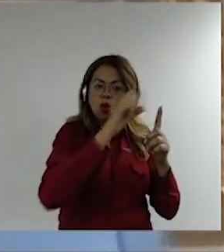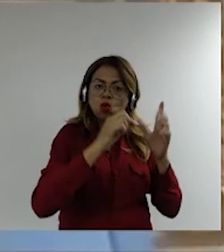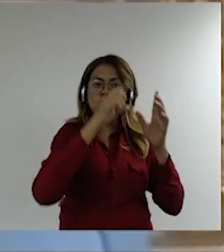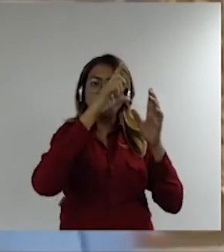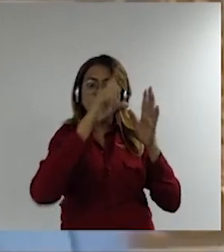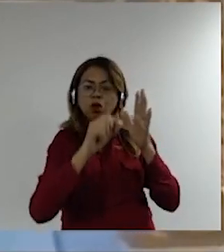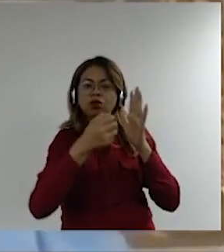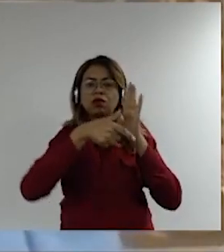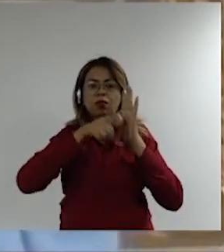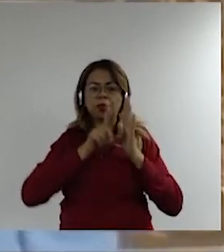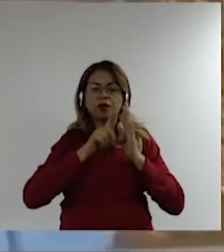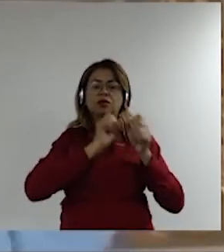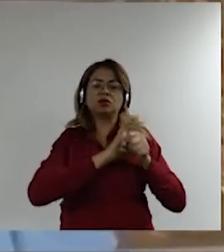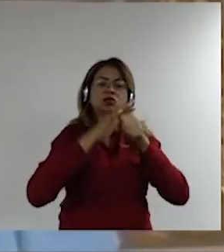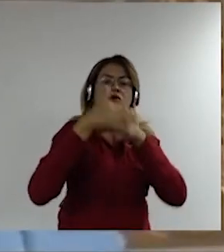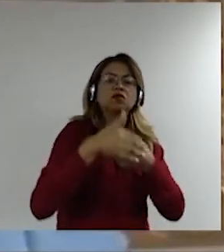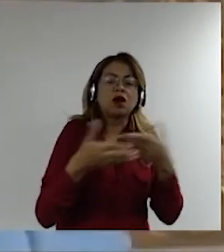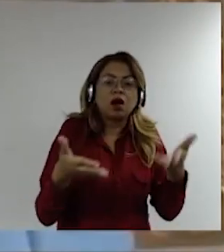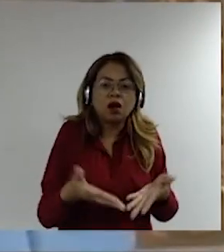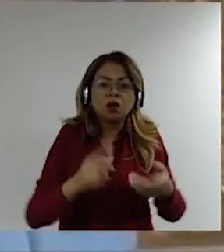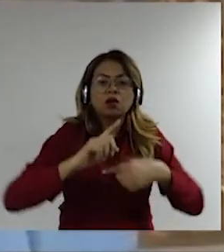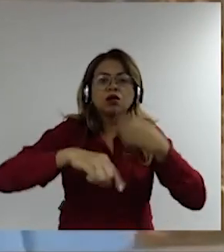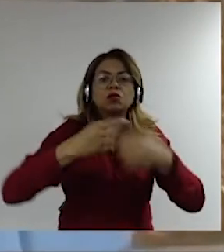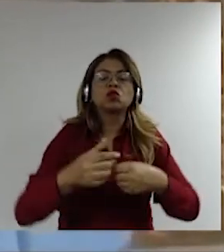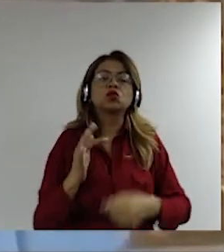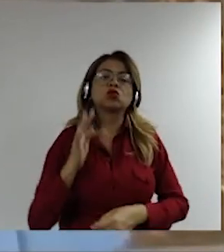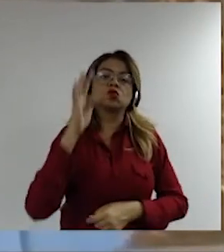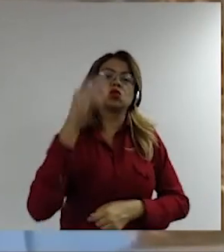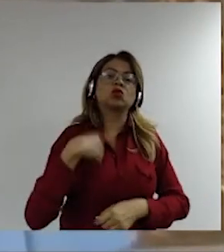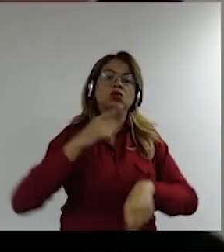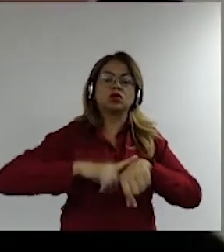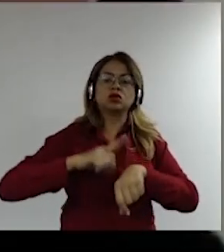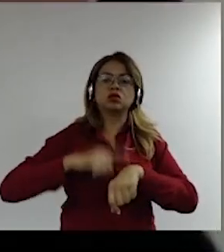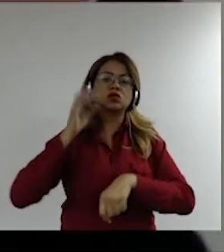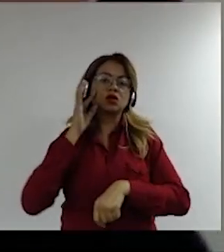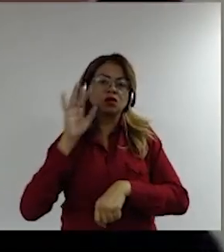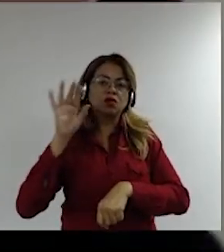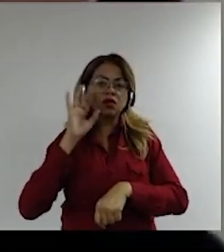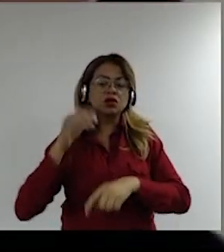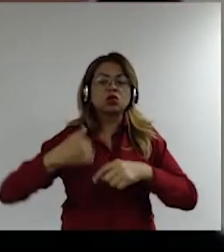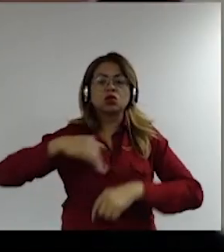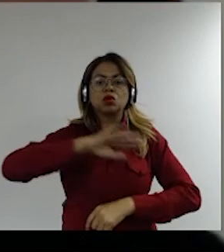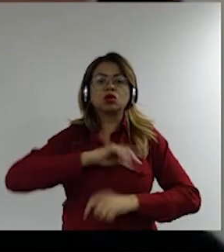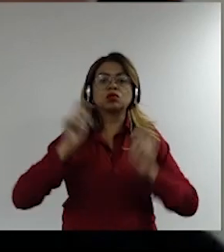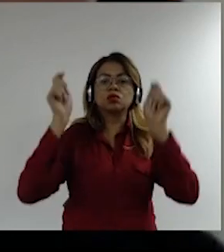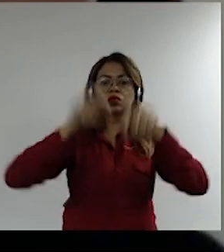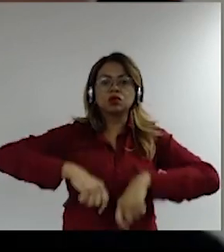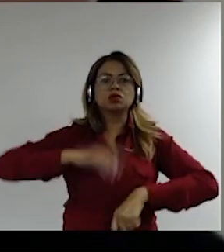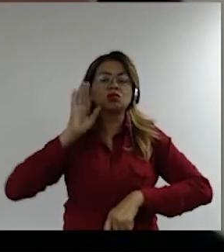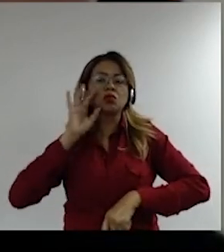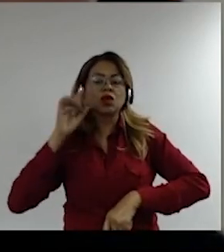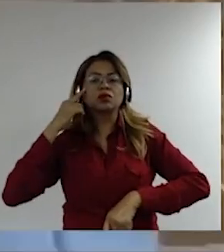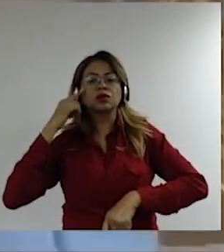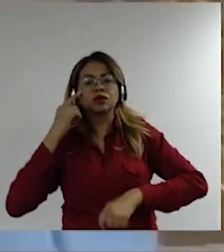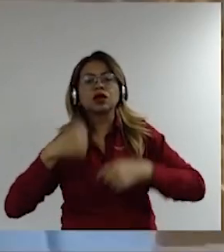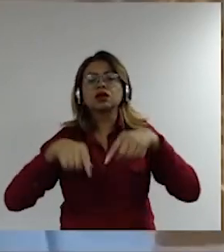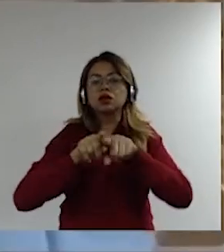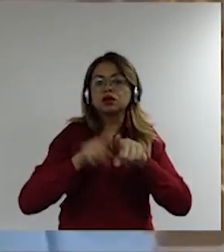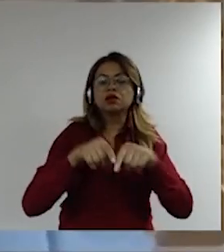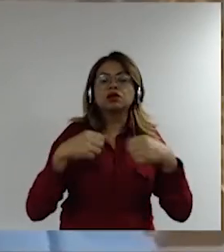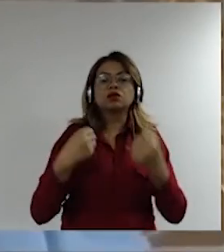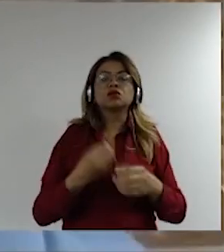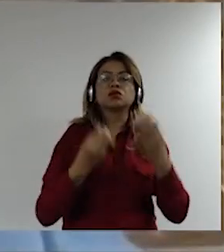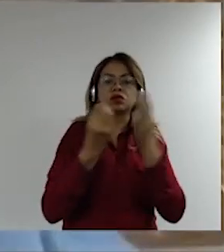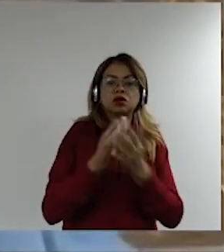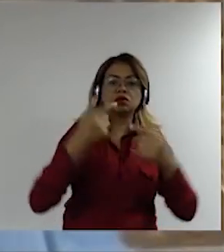do Covid, agora e no futuro, e de como esse momento de reflexão é importantíssimo para que nós possamos refletir e alçar a efetividade